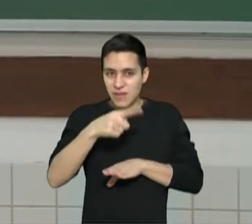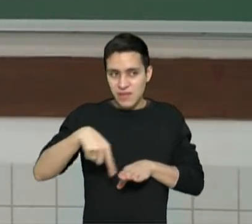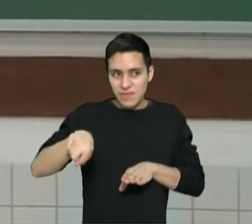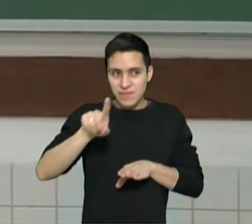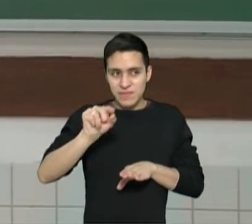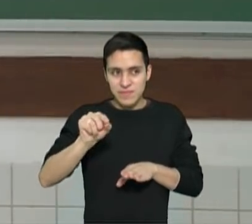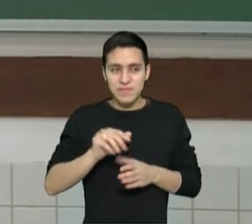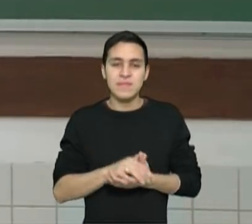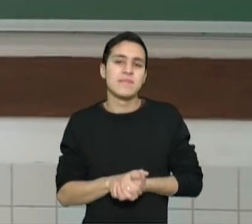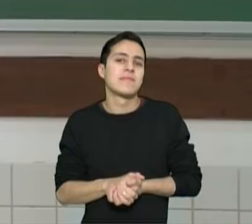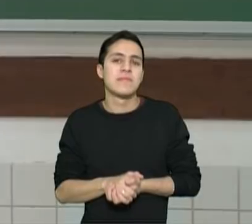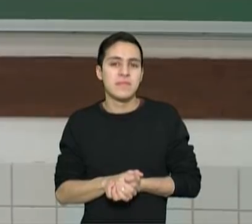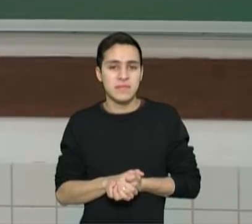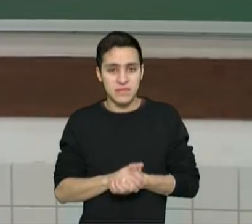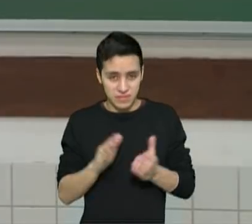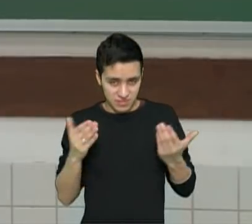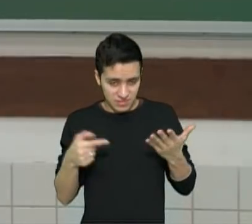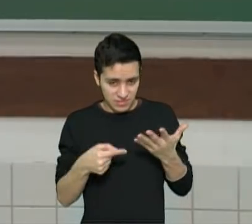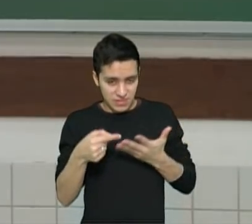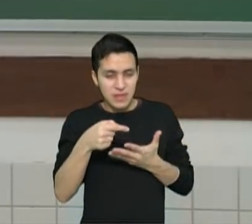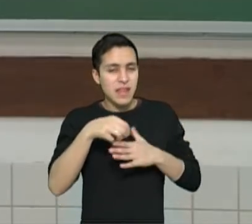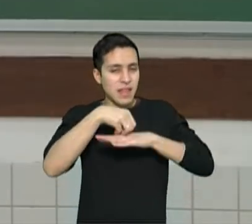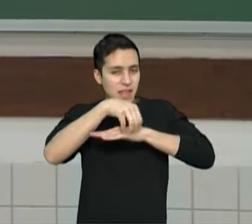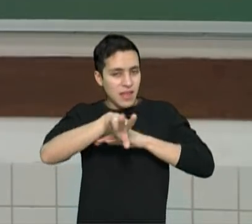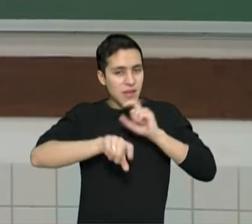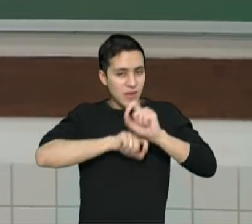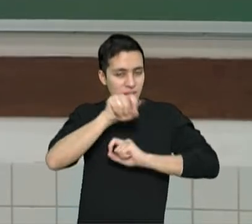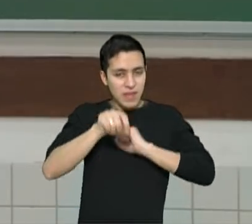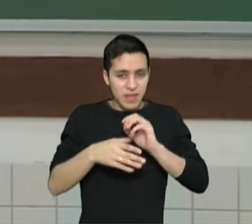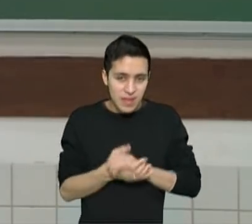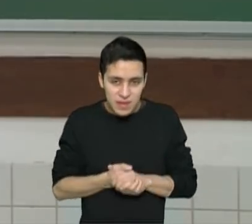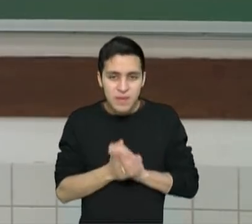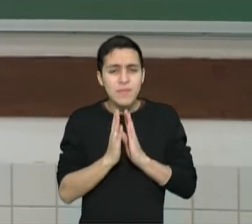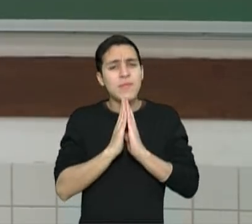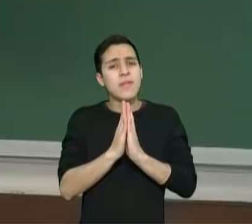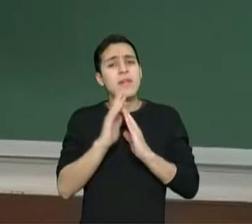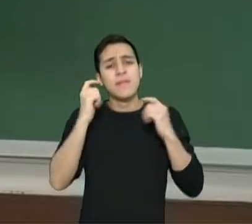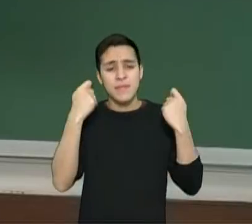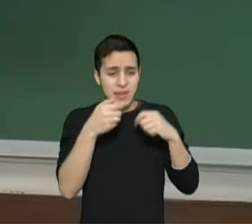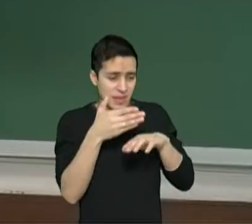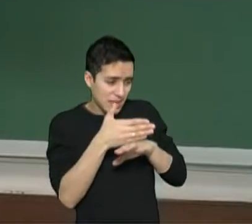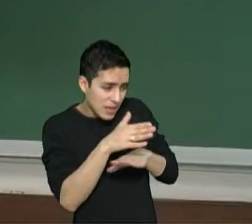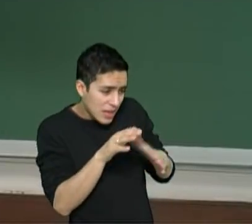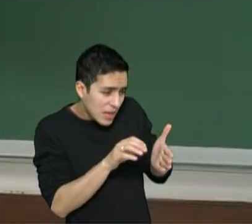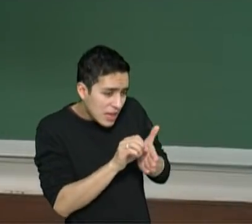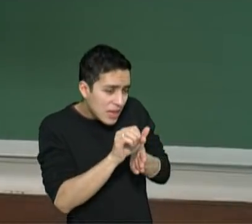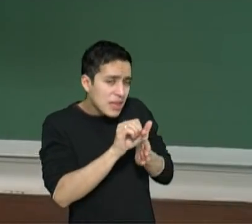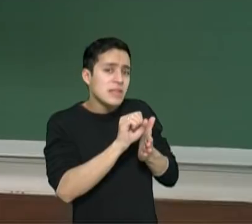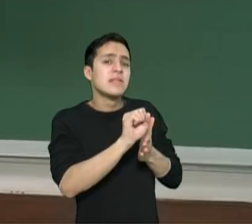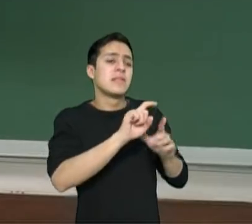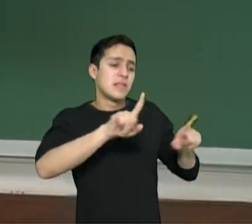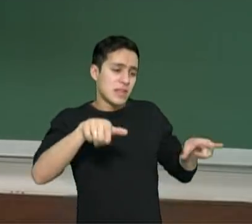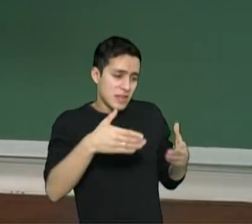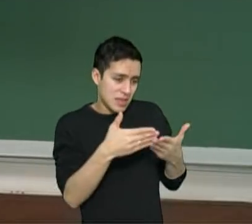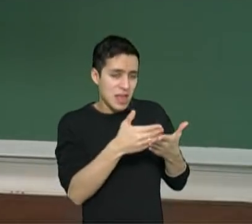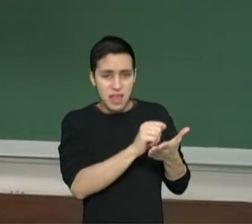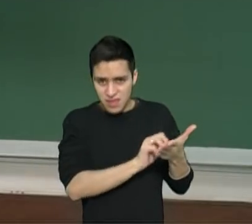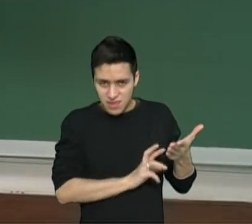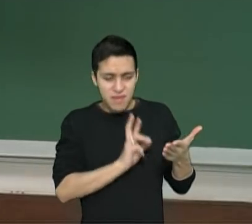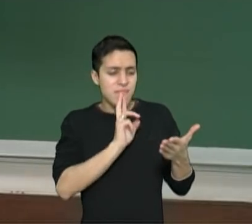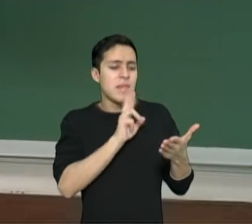ó. Quais serão esses recadinhos, né? Então, tem que acessar o Classroom, né, para fazer as